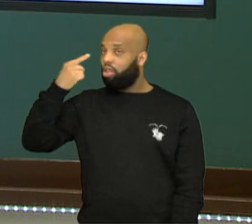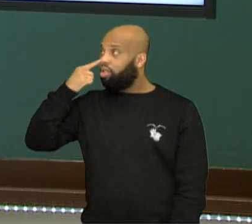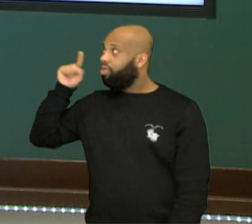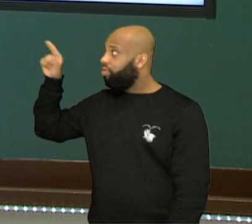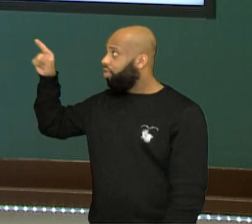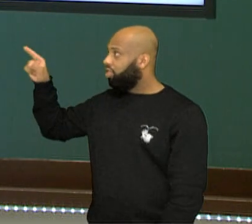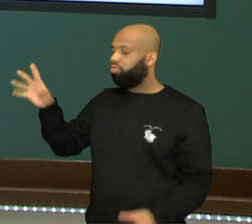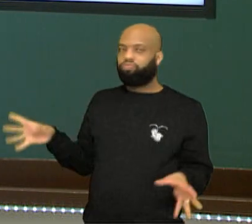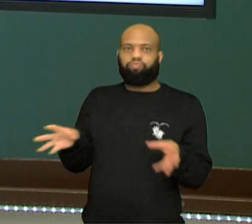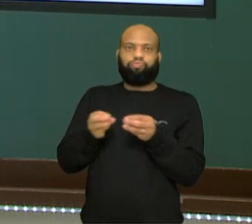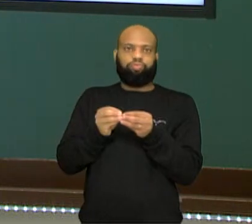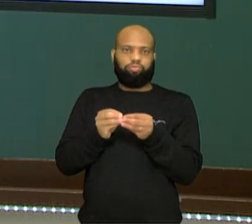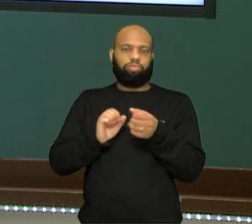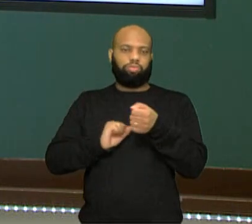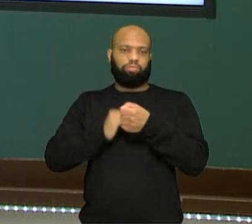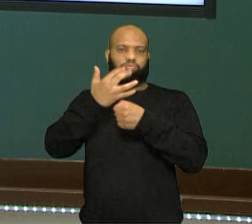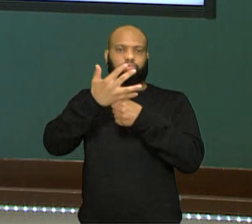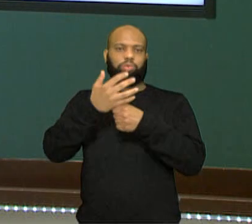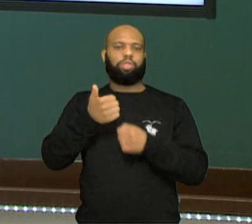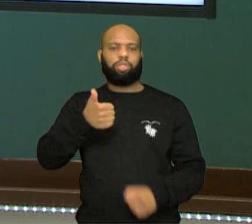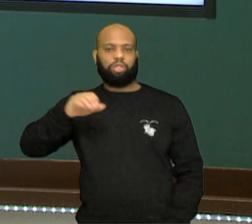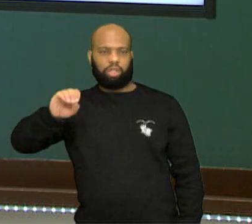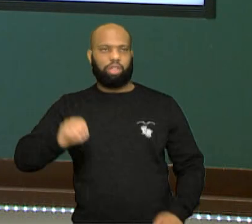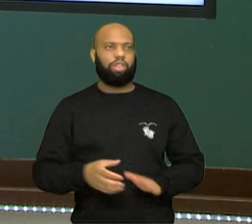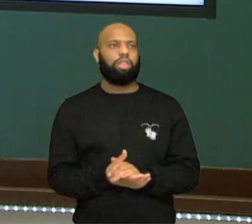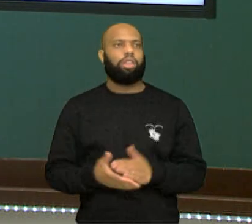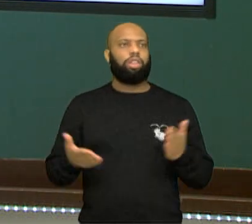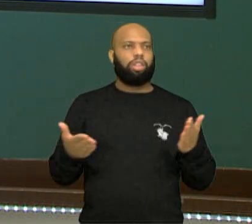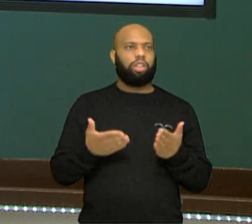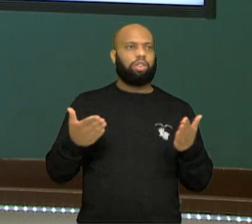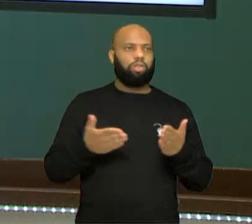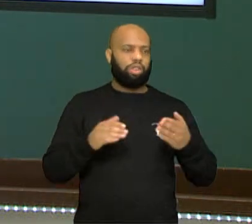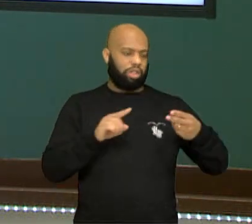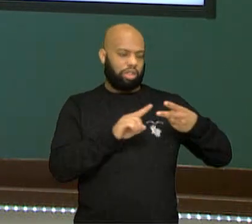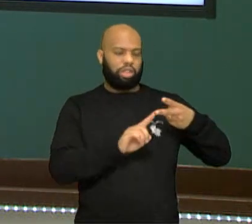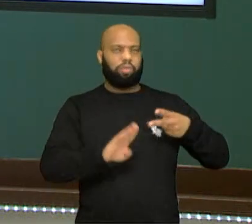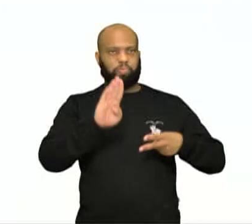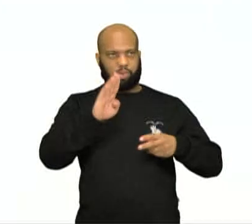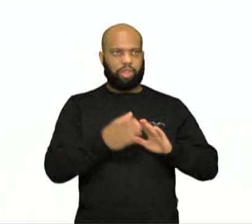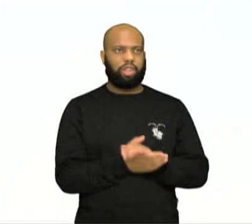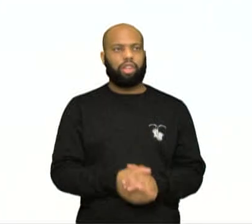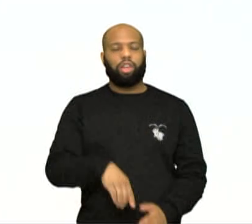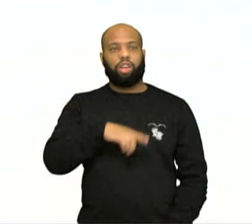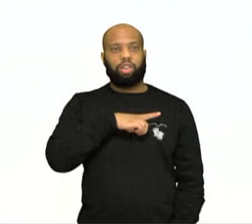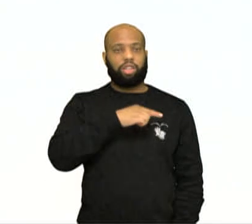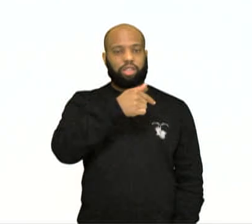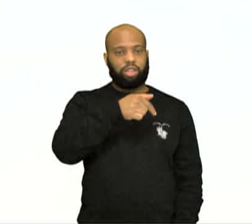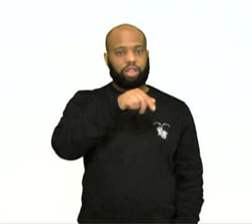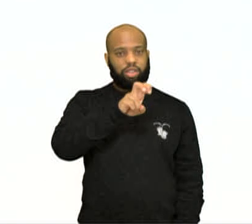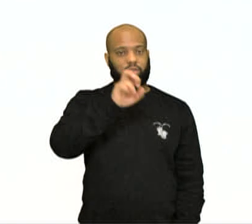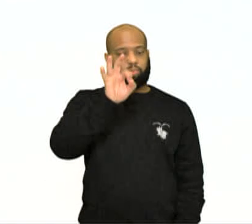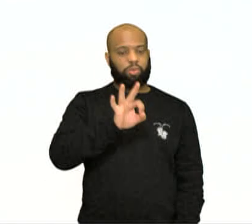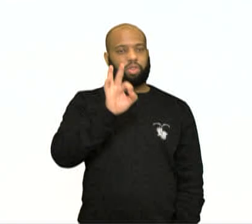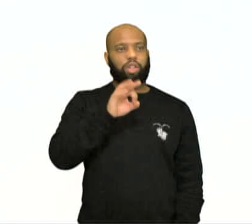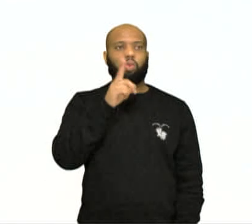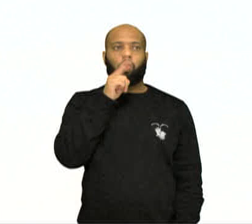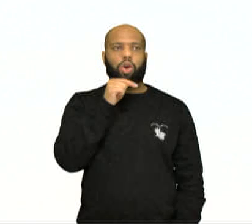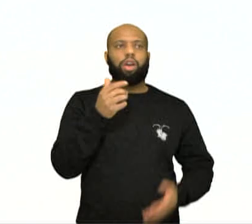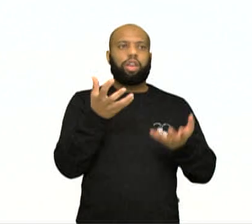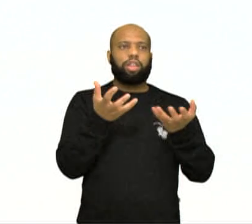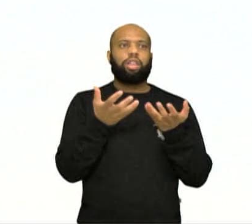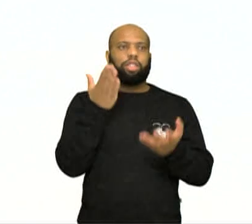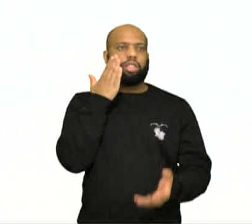essa notação científica. Agora, em relação à letra B, que a gente estava lá, que 75% é de água, e a gente quer